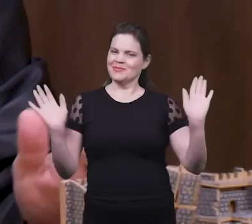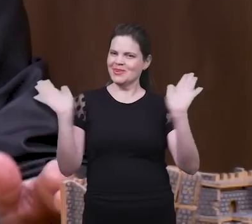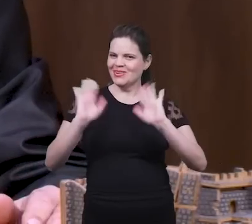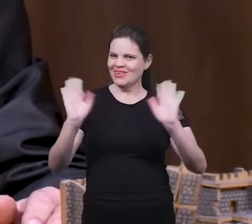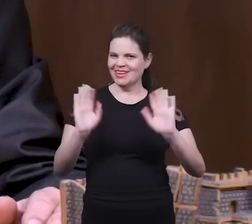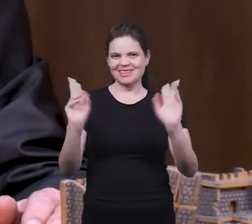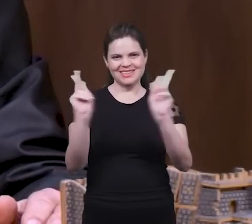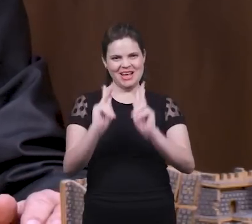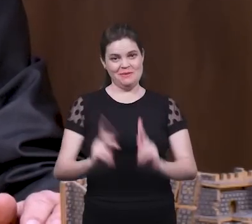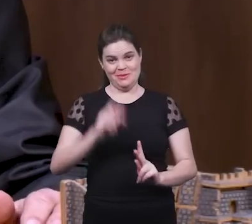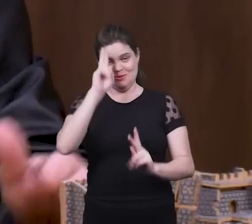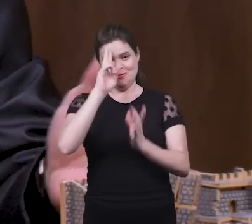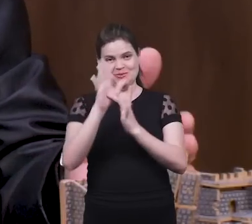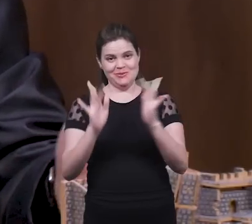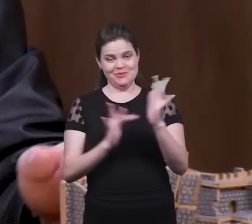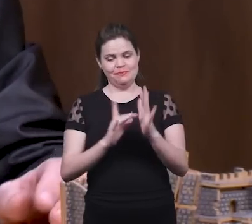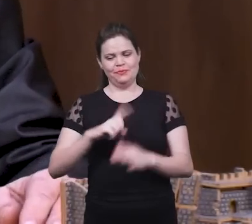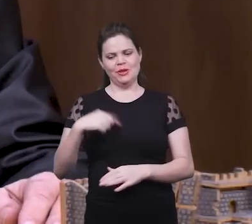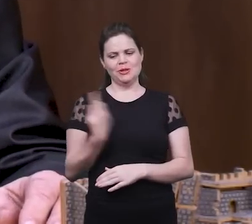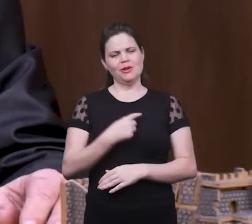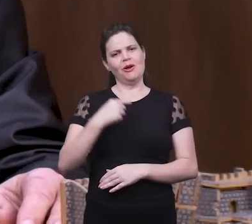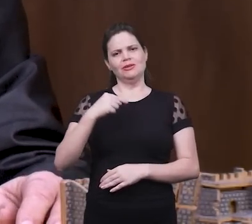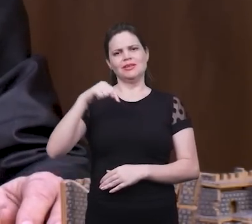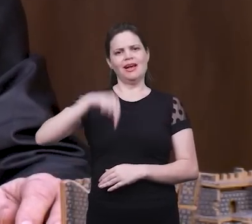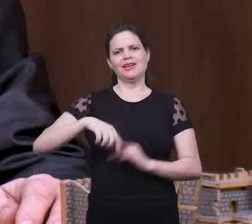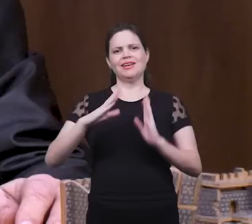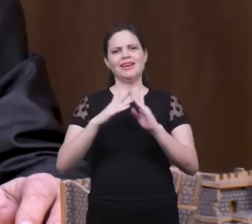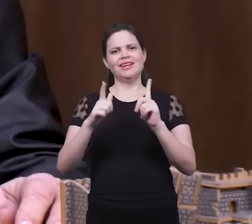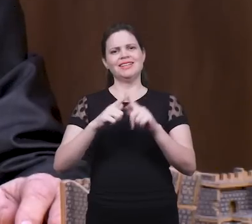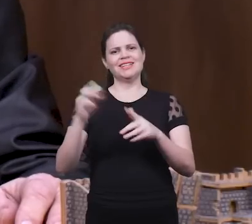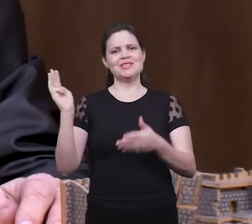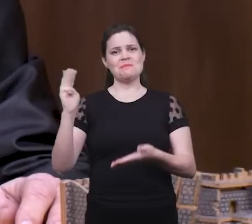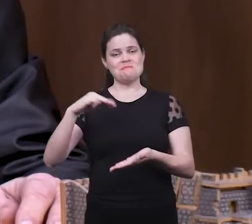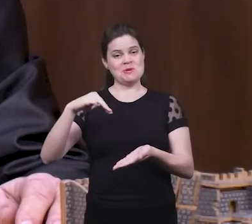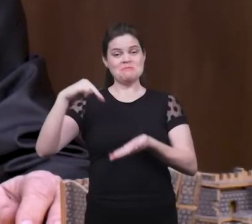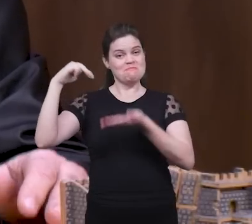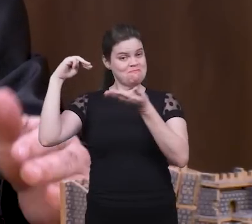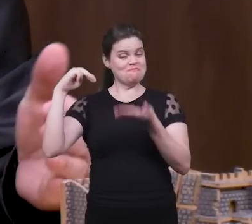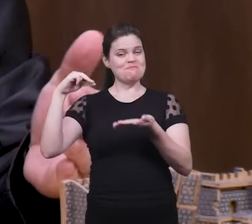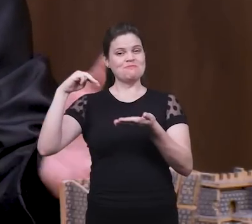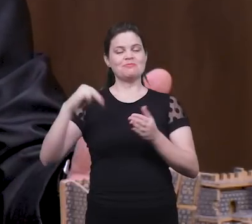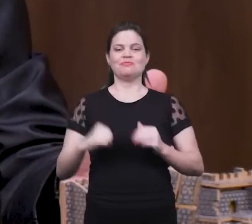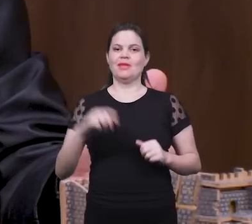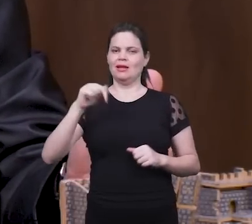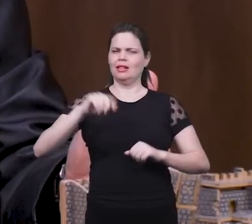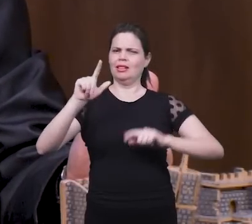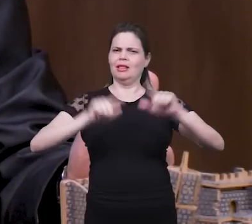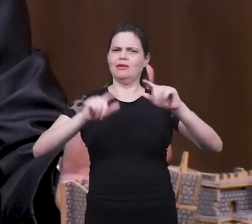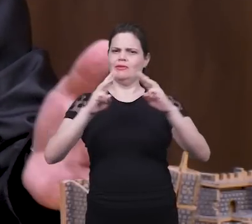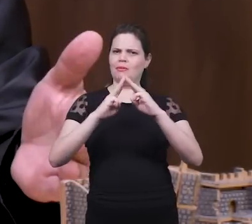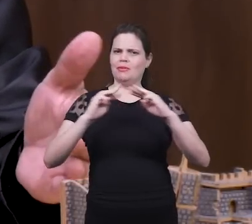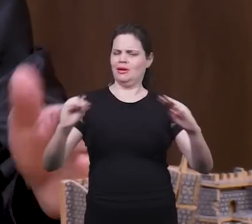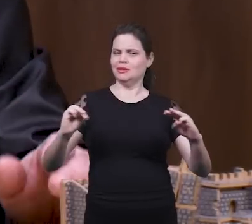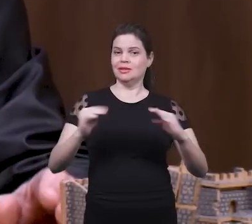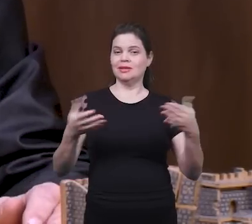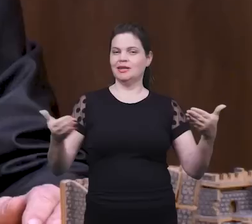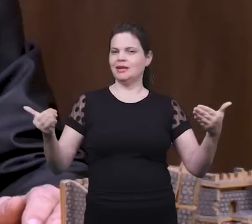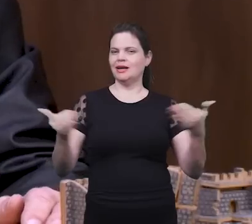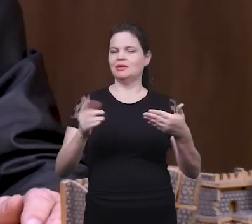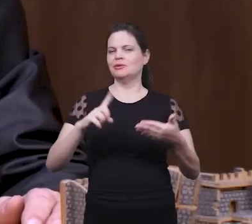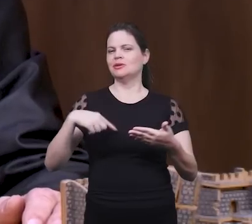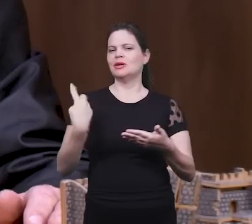A paz do Senhor Jesus, somos da Igreja Cristã Maranata, TV Manaim, e